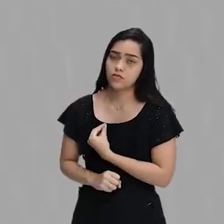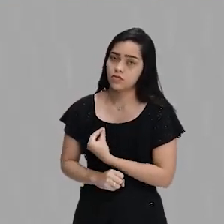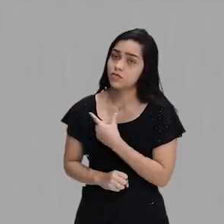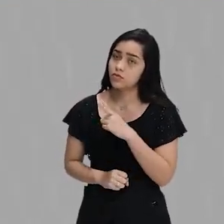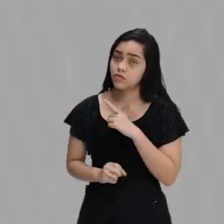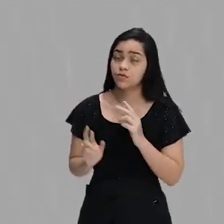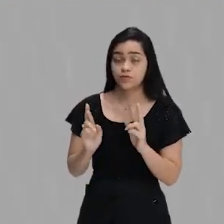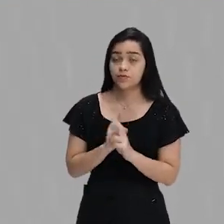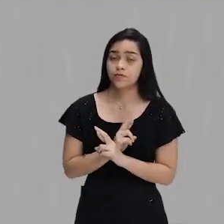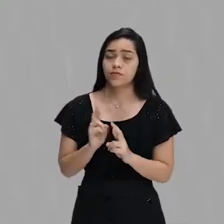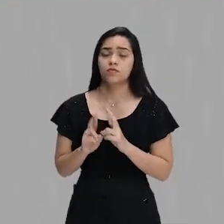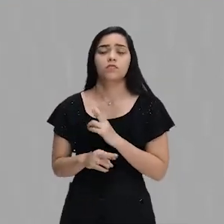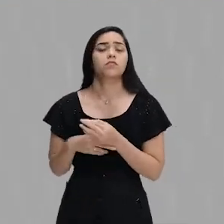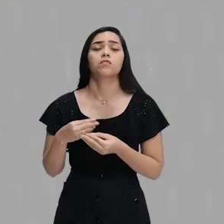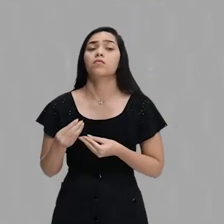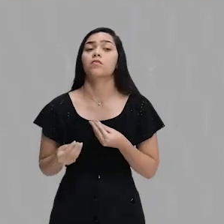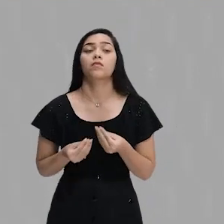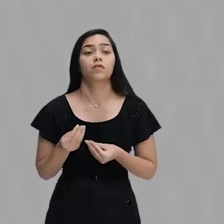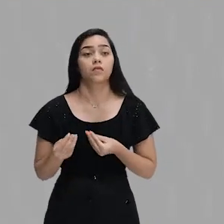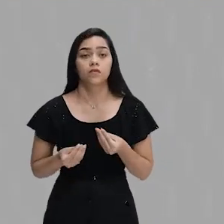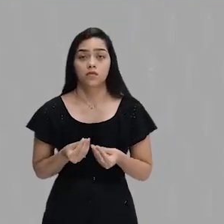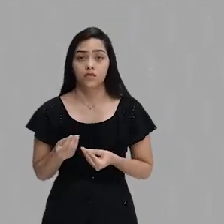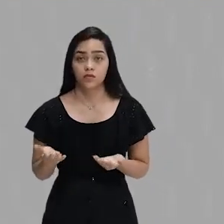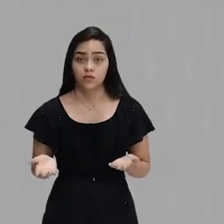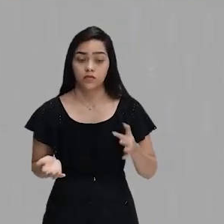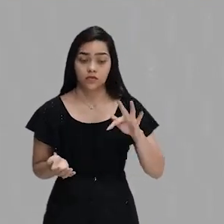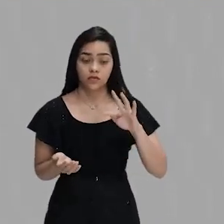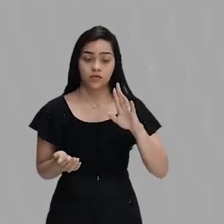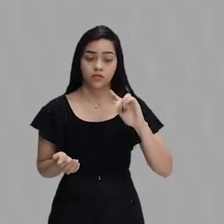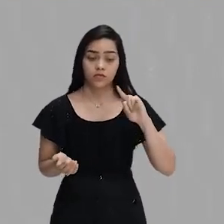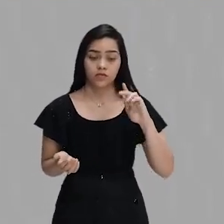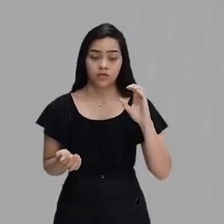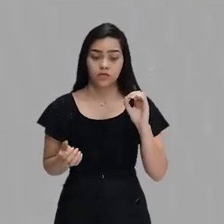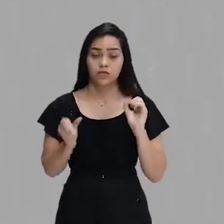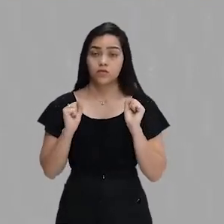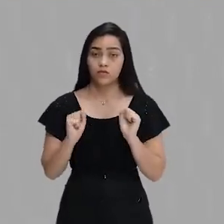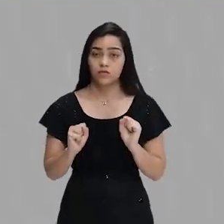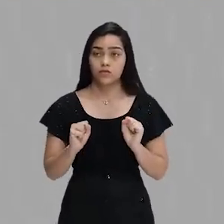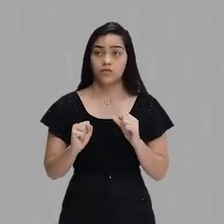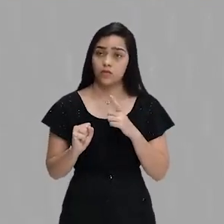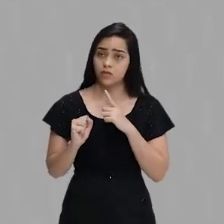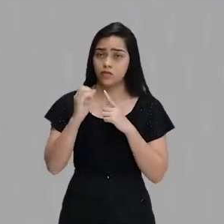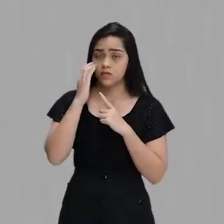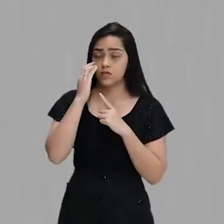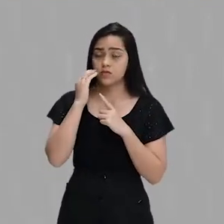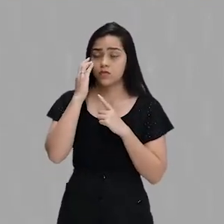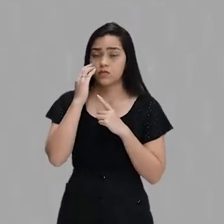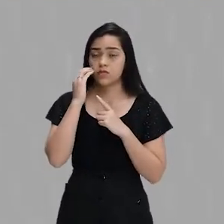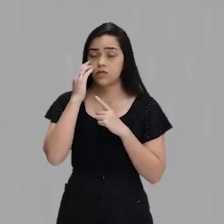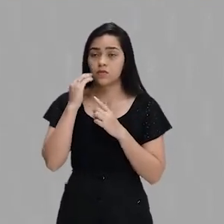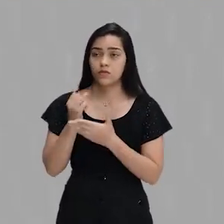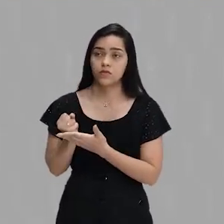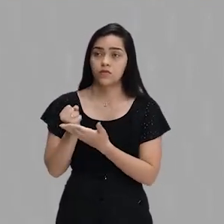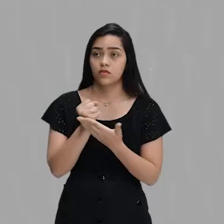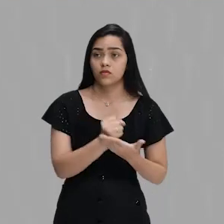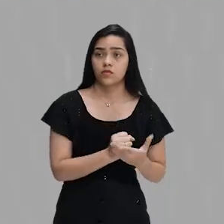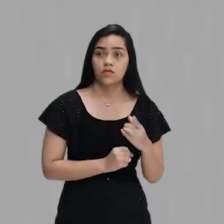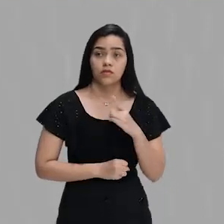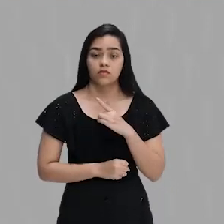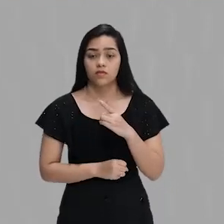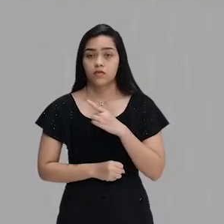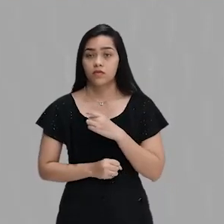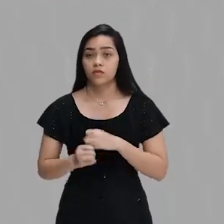essa relação. De que maneira? O fungo ele vai fornecer, vai ajudar a alga a ter uma